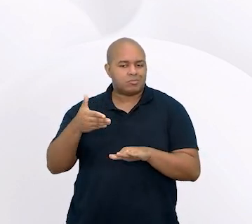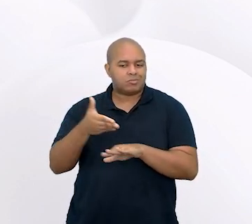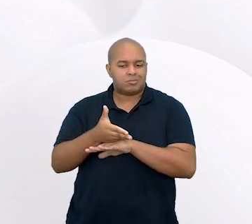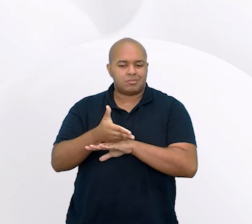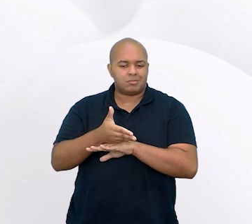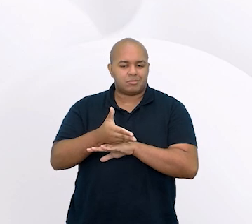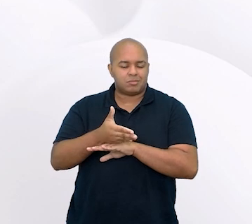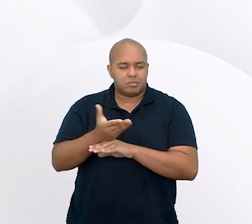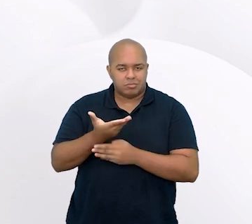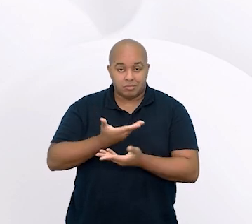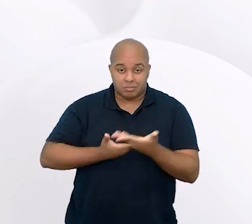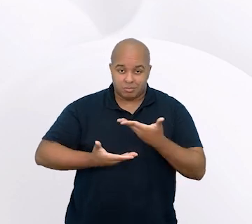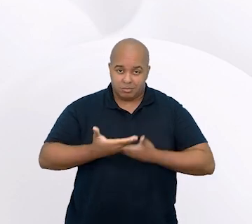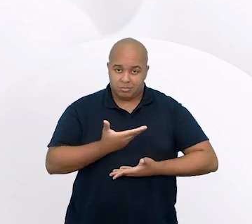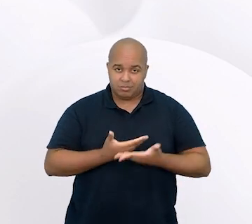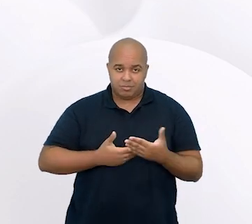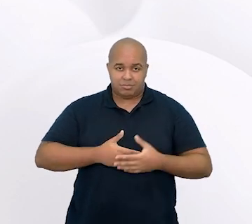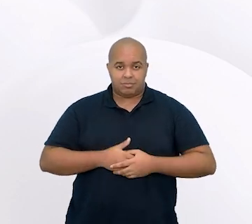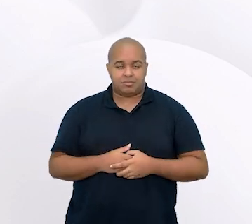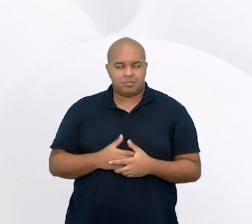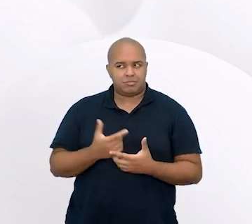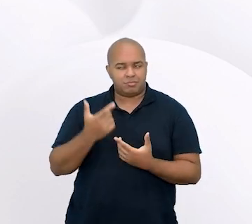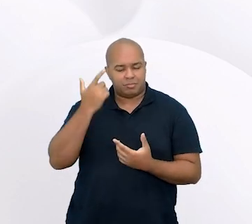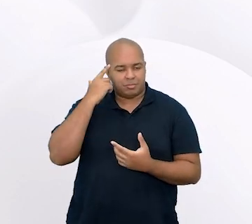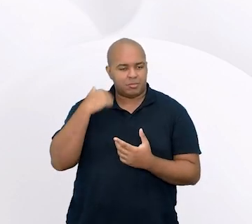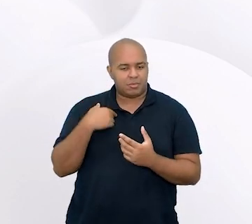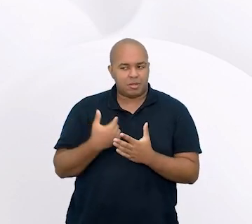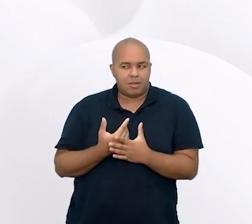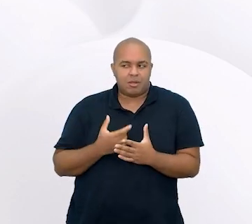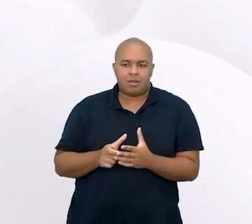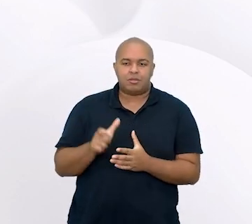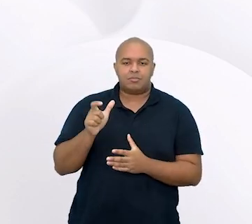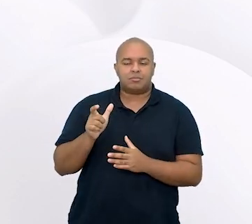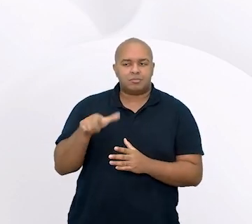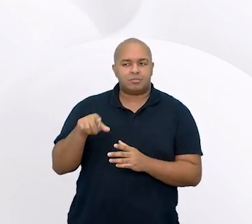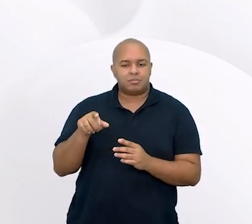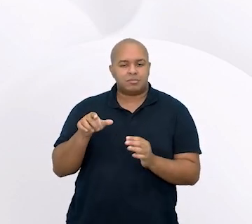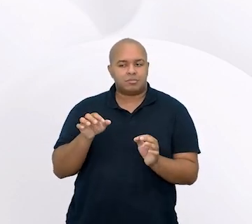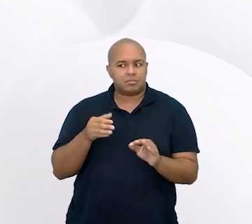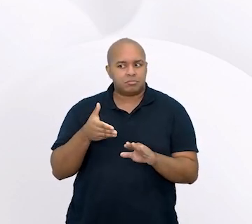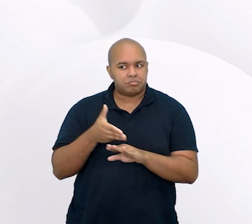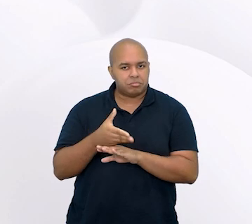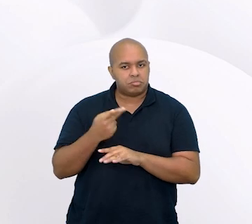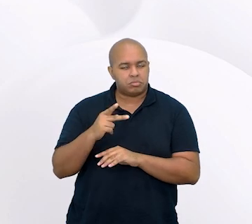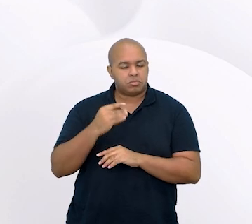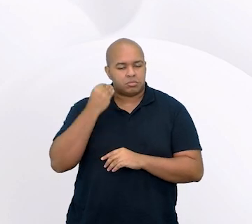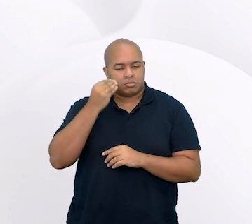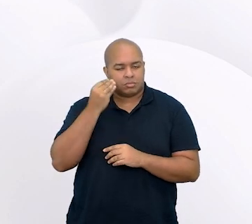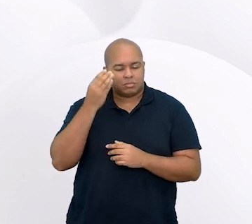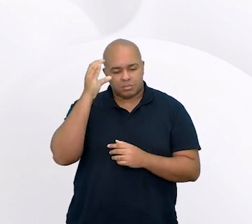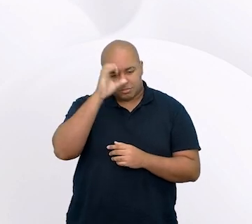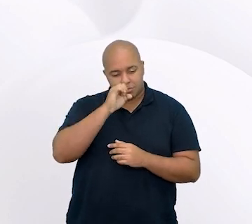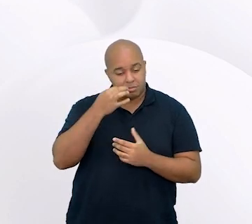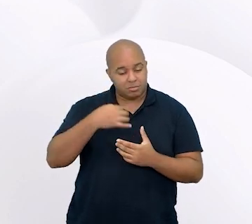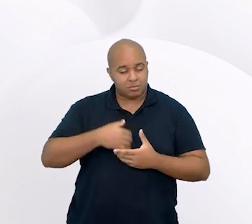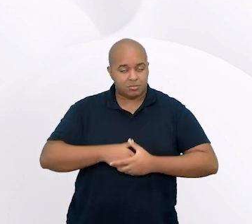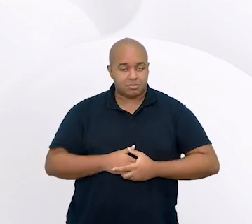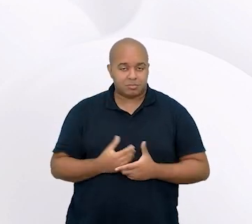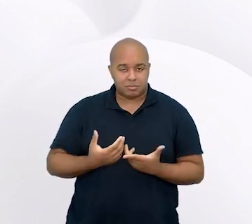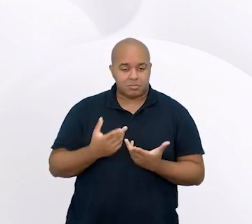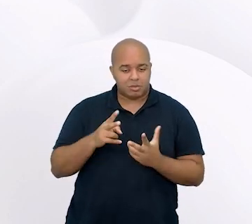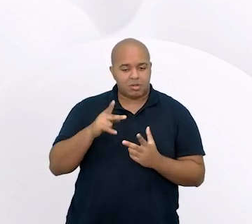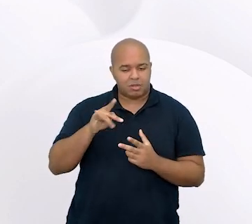e envolvente, né? Levando o aluno a ser protagonista do seu conhecimento, né, Kimie?